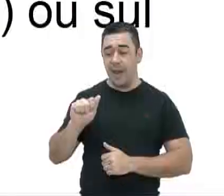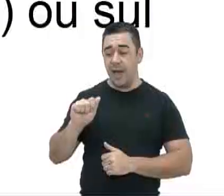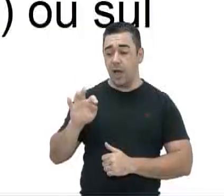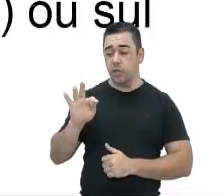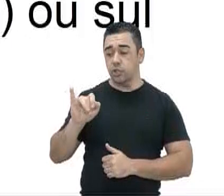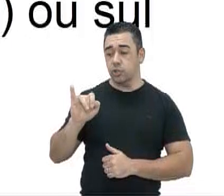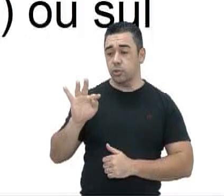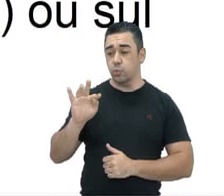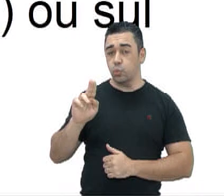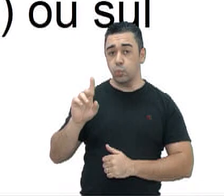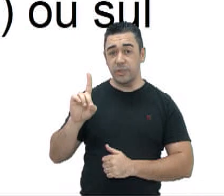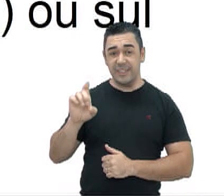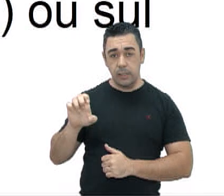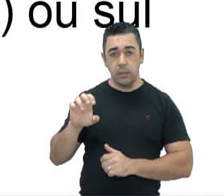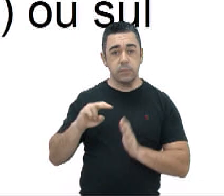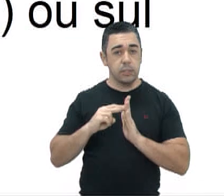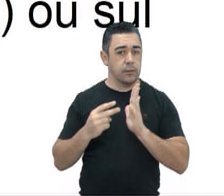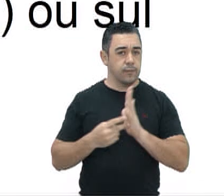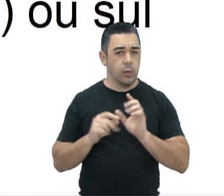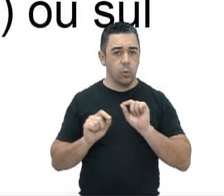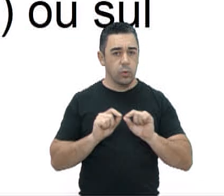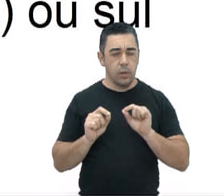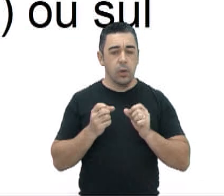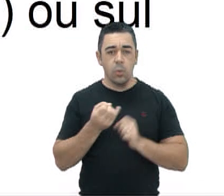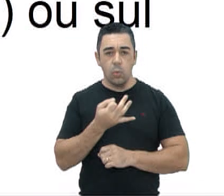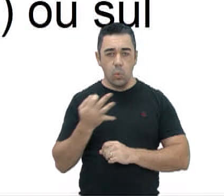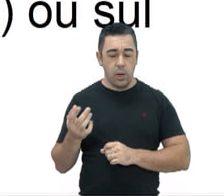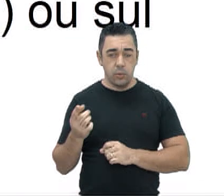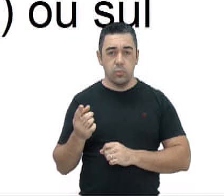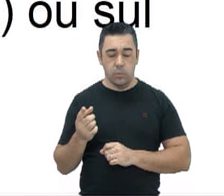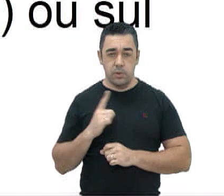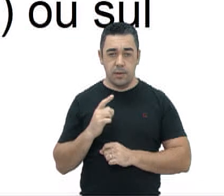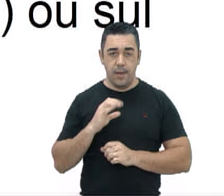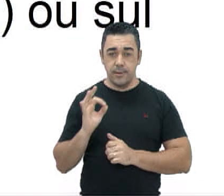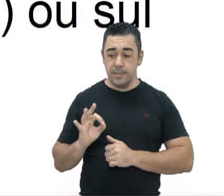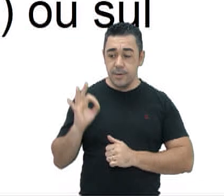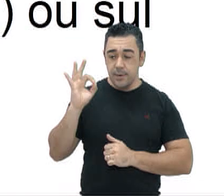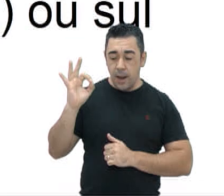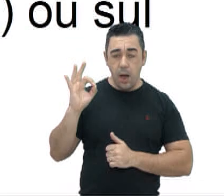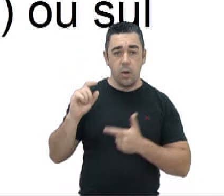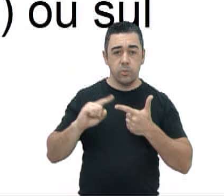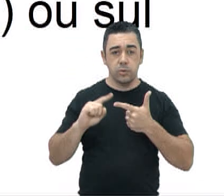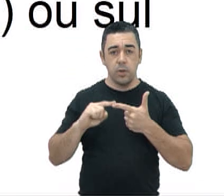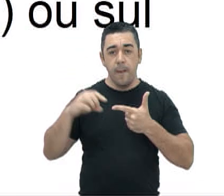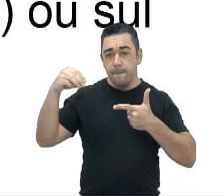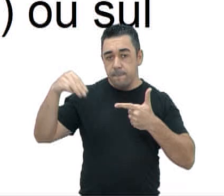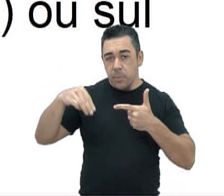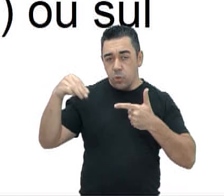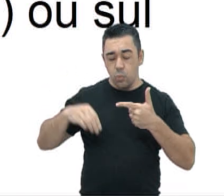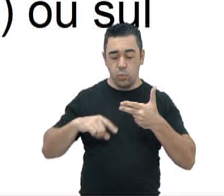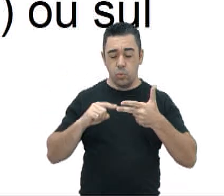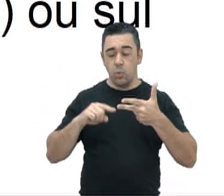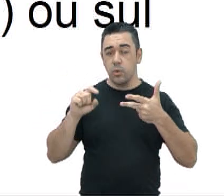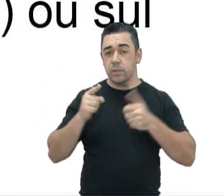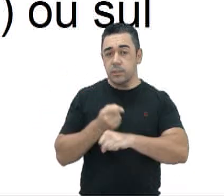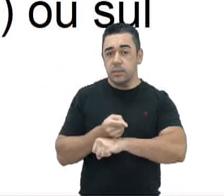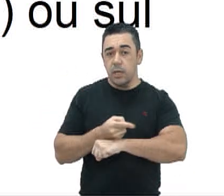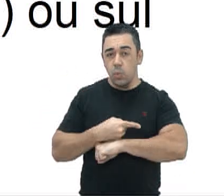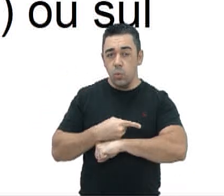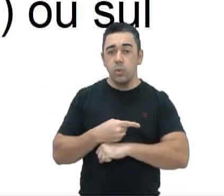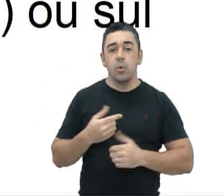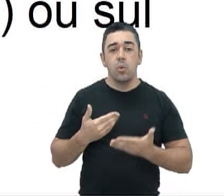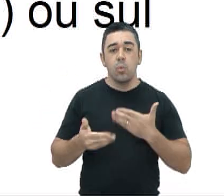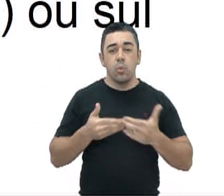latitude, aonde latitude corresponde à distância medida em graus, minutos e segundos entre a linha do Equador e um ponto qualquer